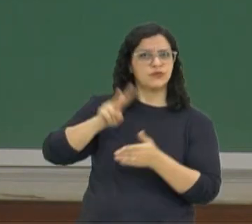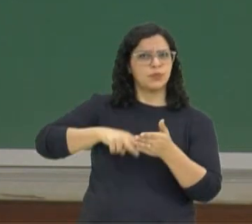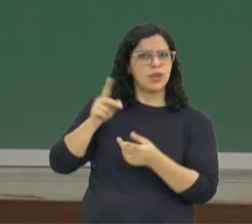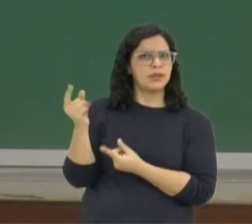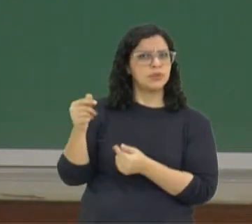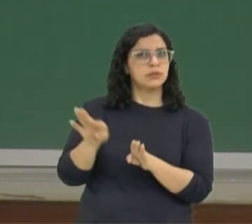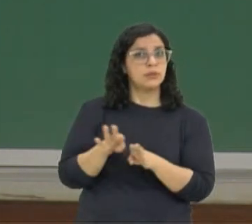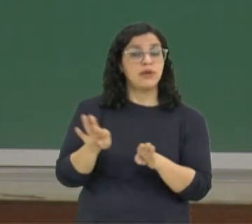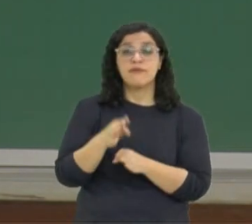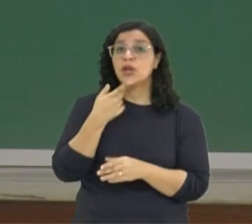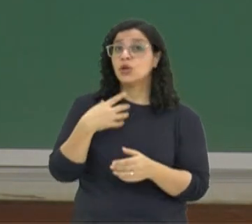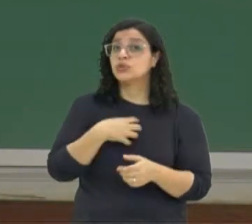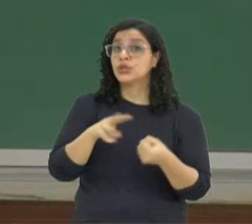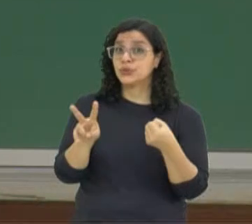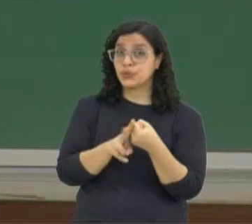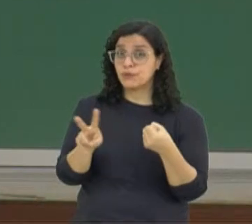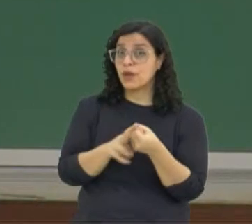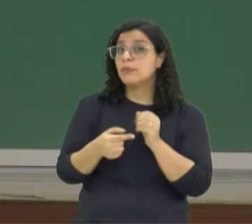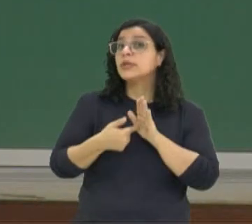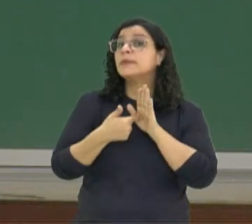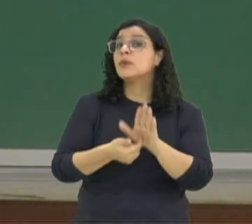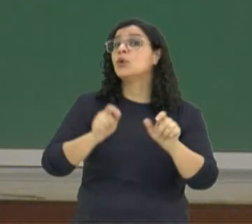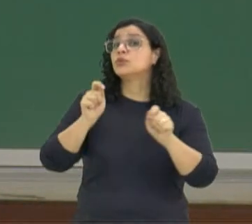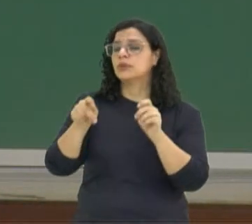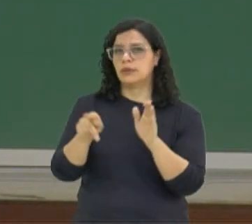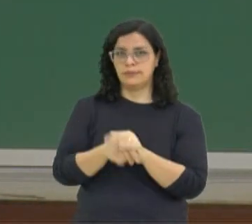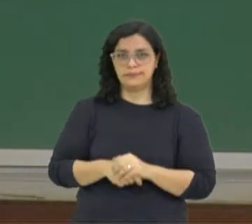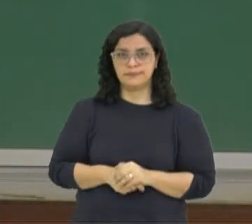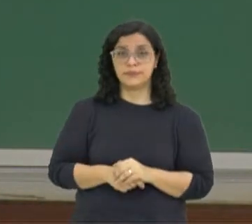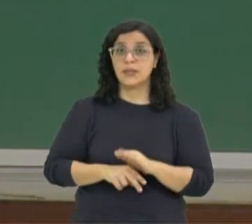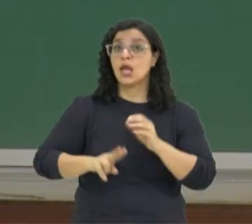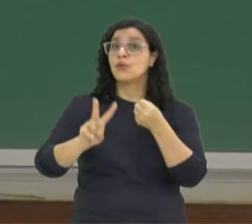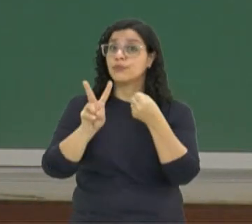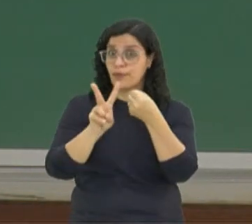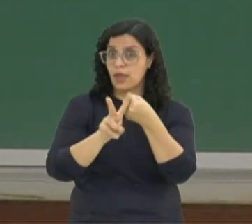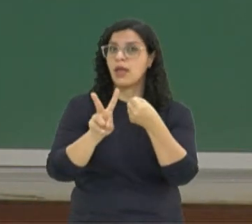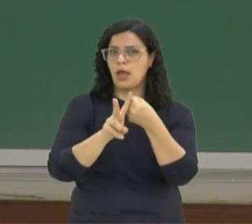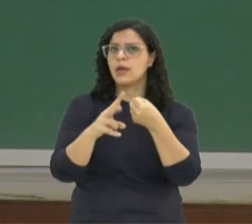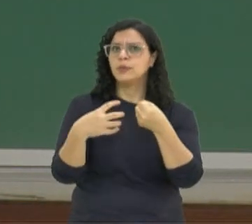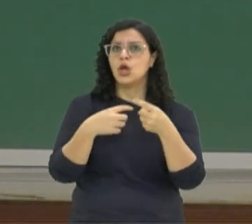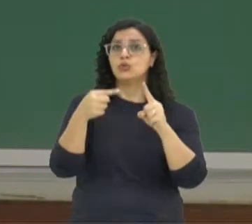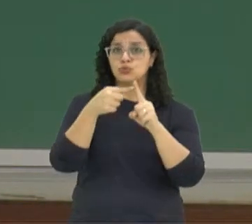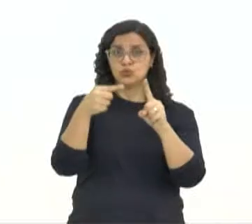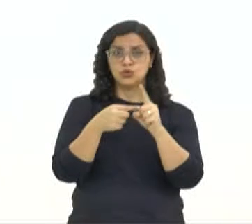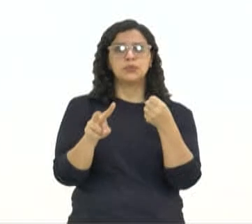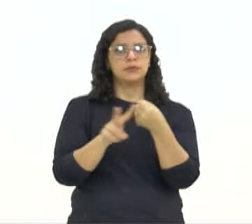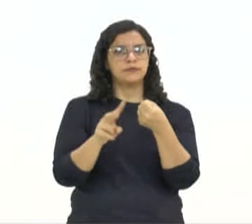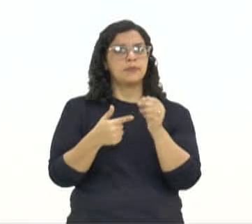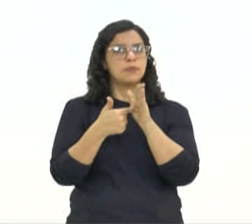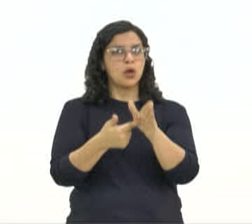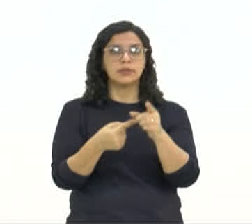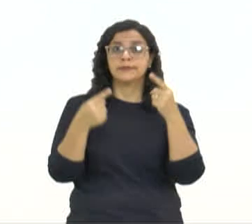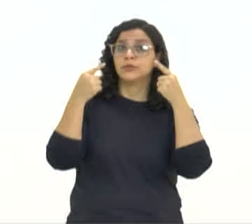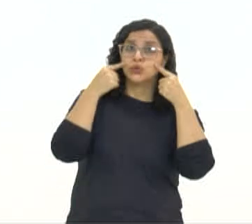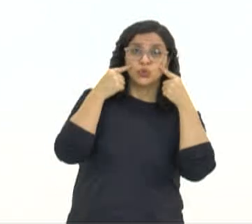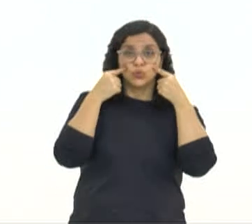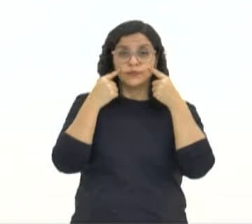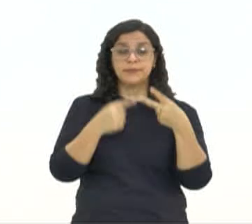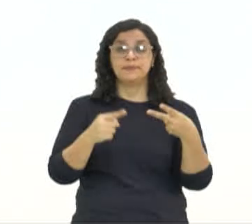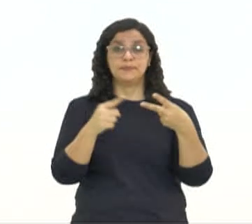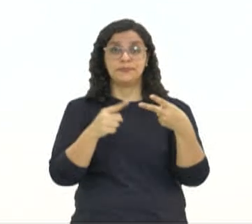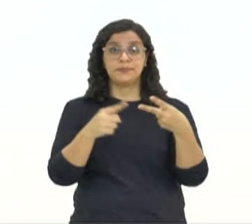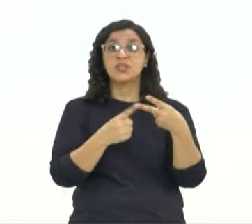é um modo verbal que expressa o quê? Então, vocês percebam aí na tela que ele expressa